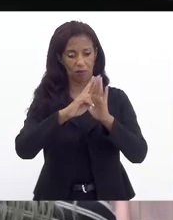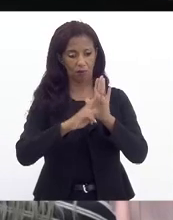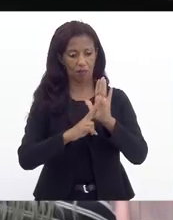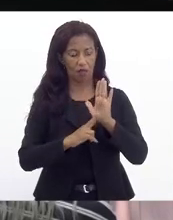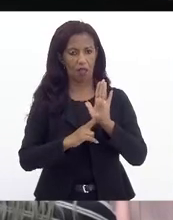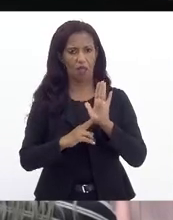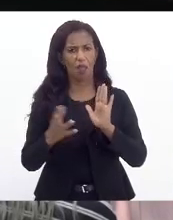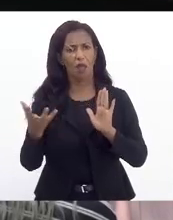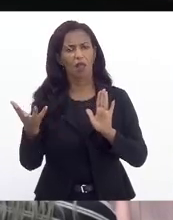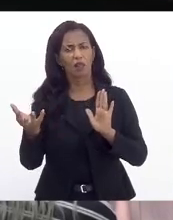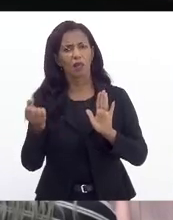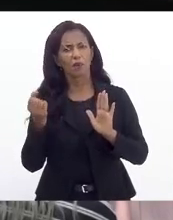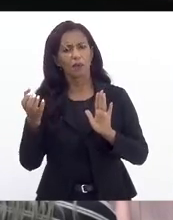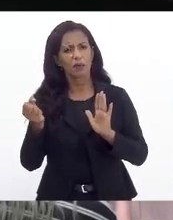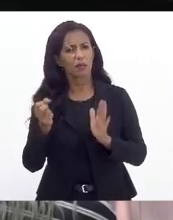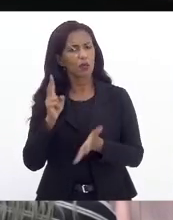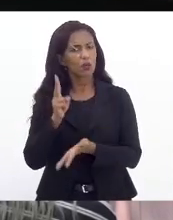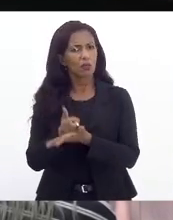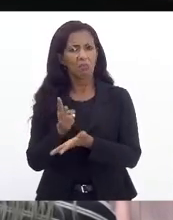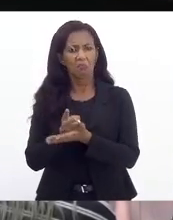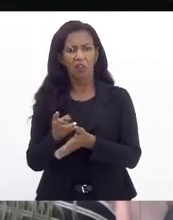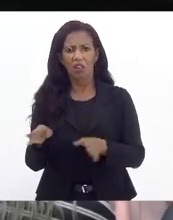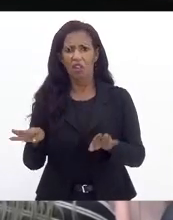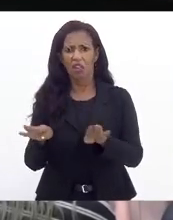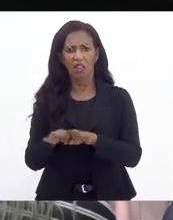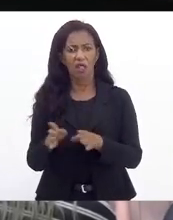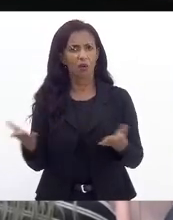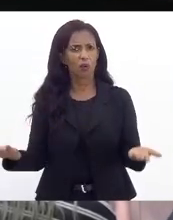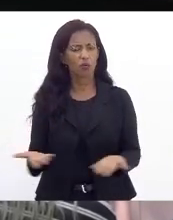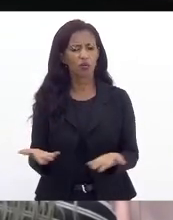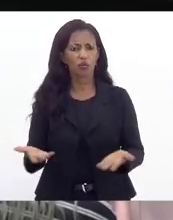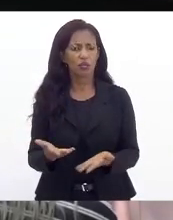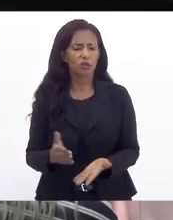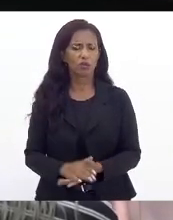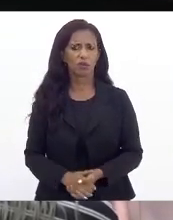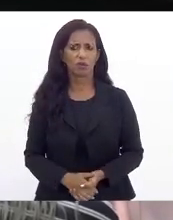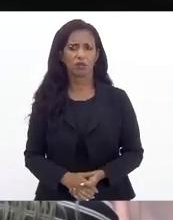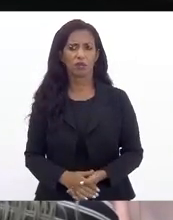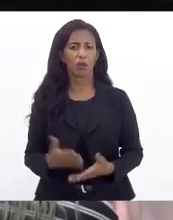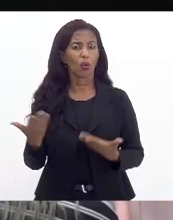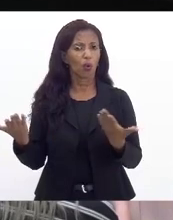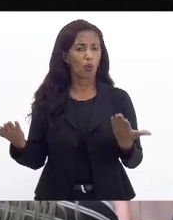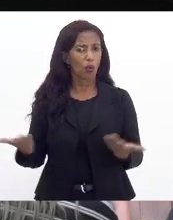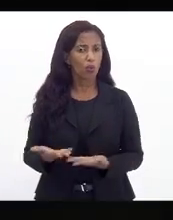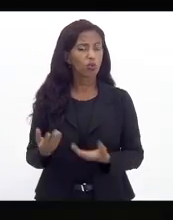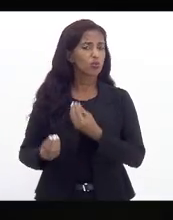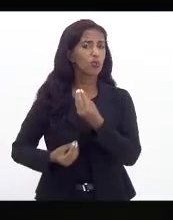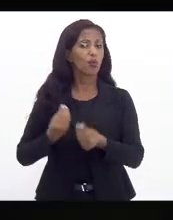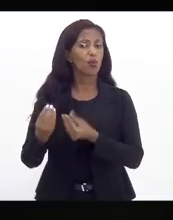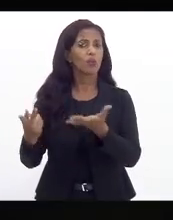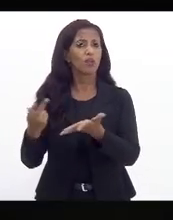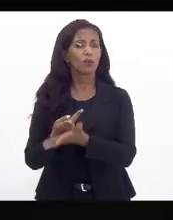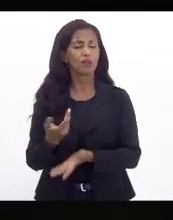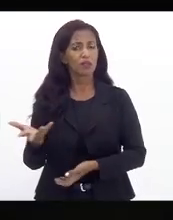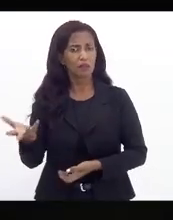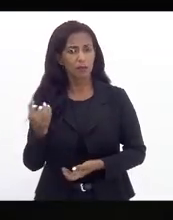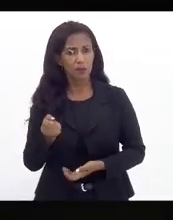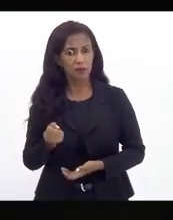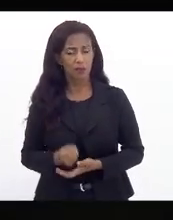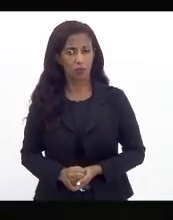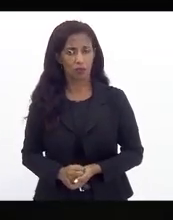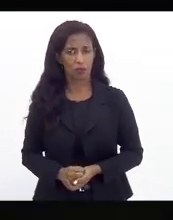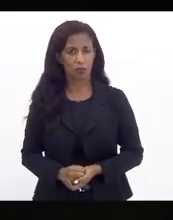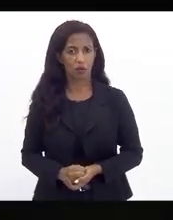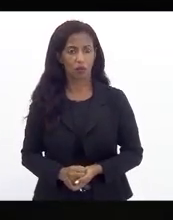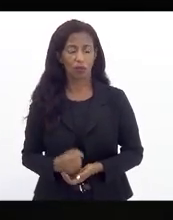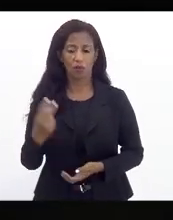pensão continuam exatamente igual de hoje hoje como é que é a regra da pensão você